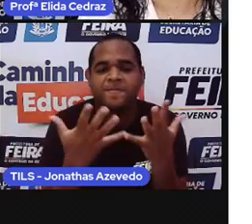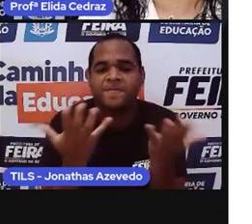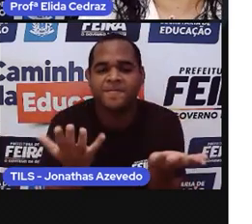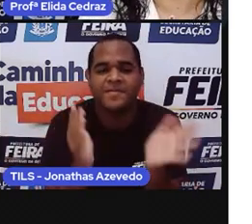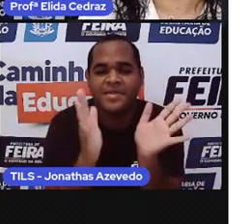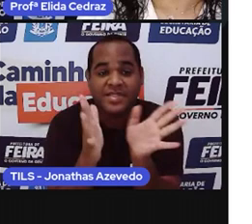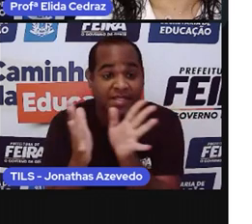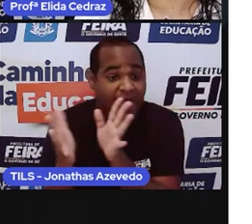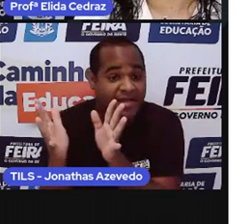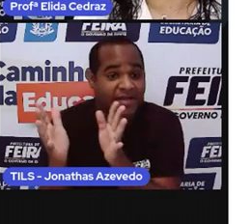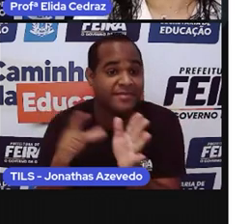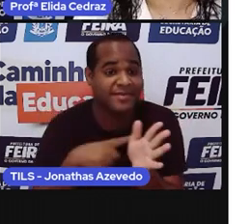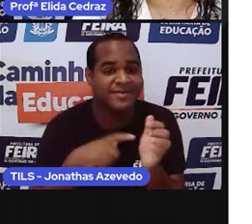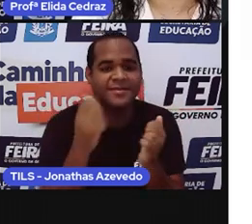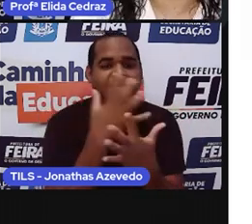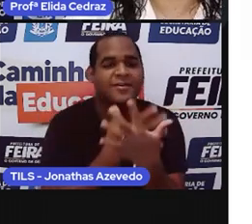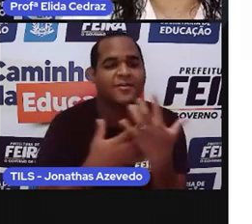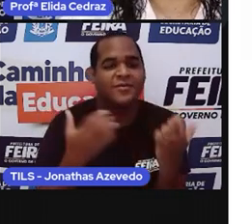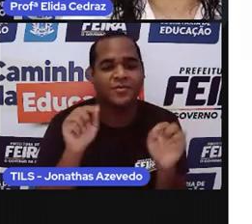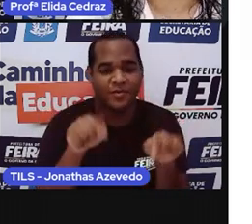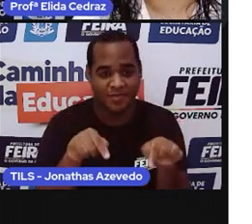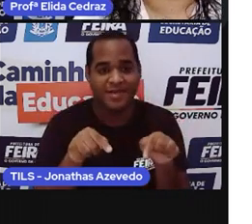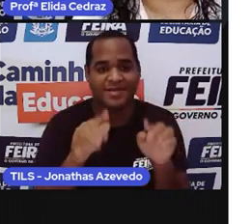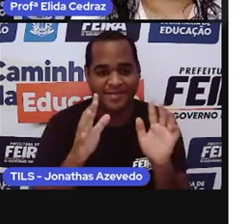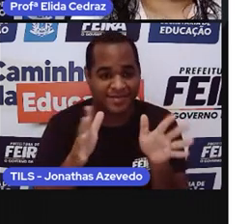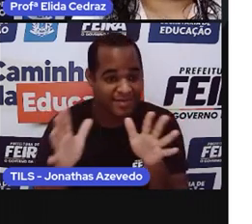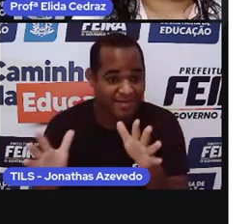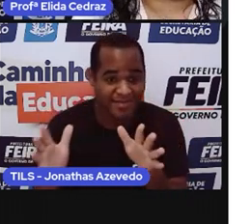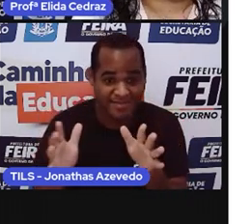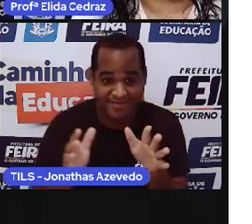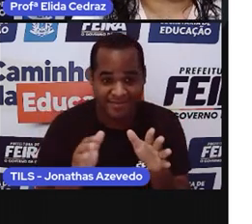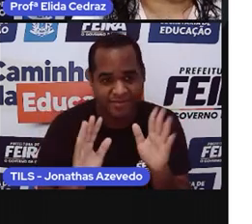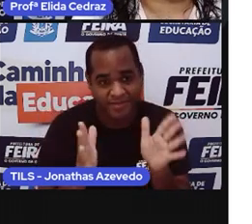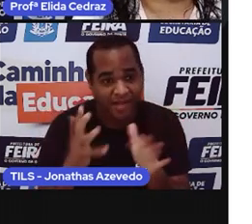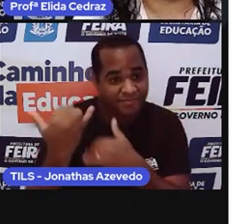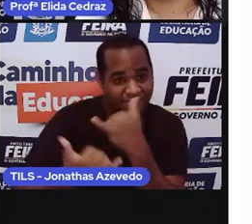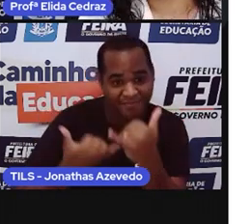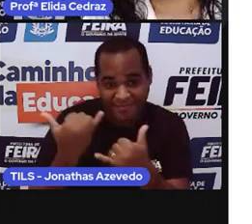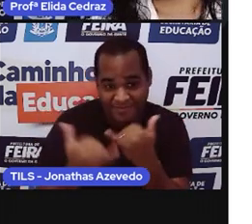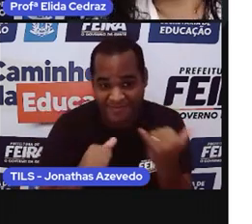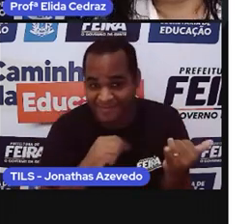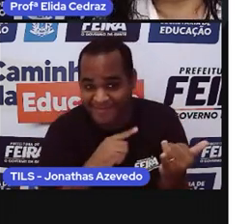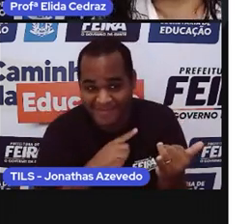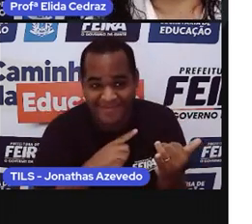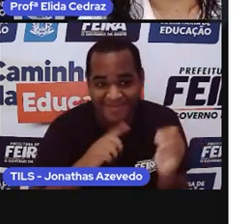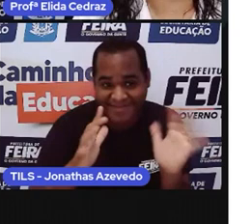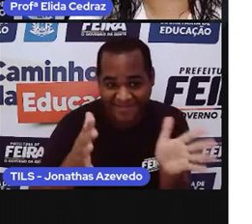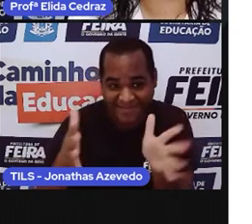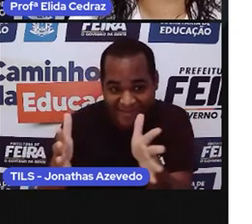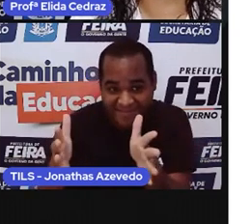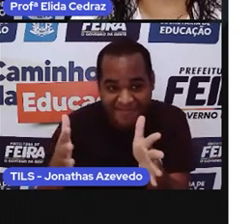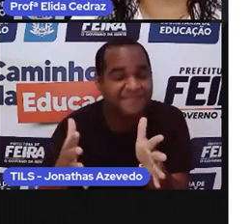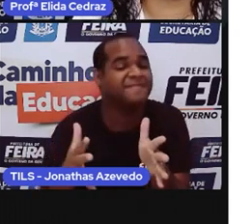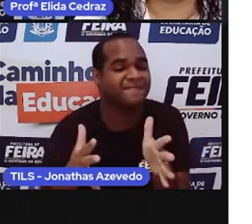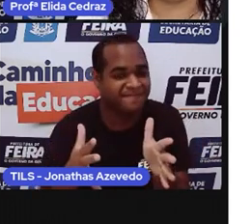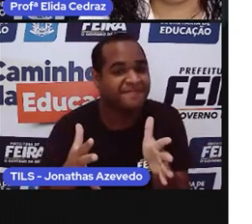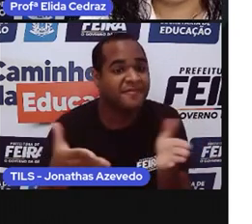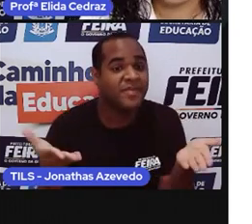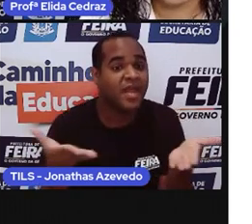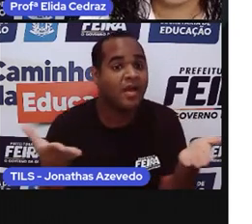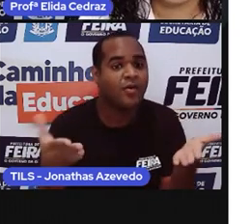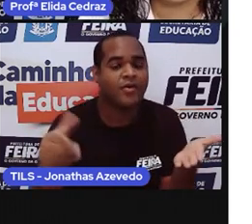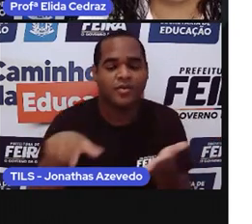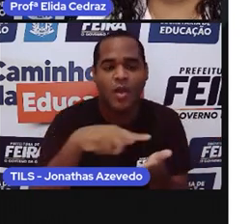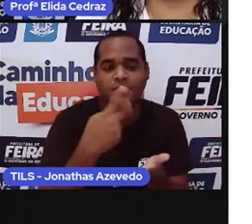não já cantou essa música? Quantas vezes você não já brincou com ela? E agora nós vamos fazer